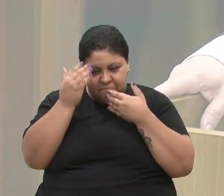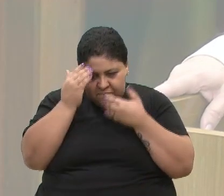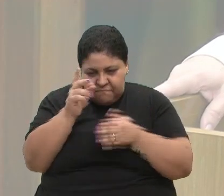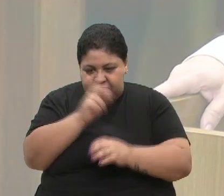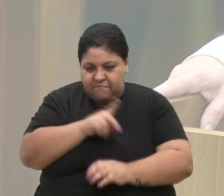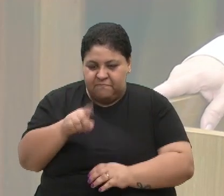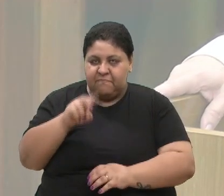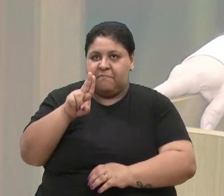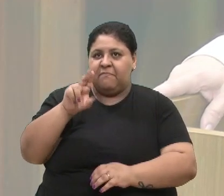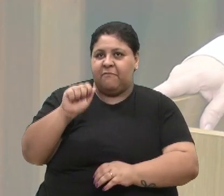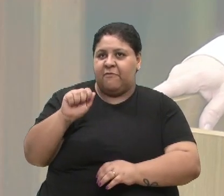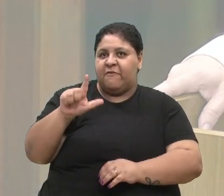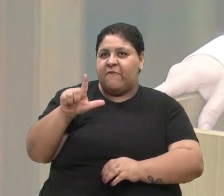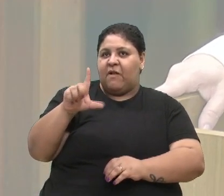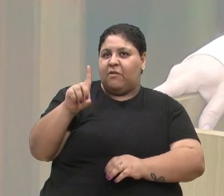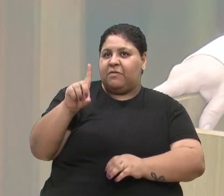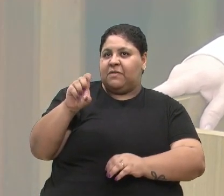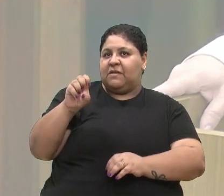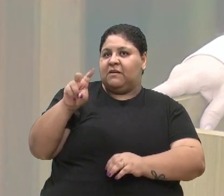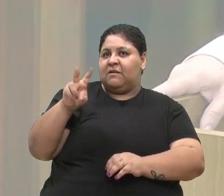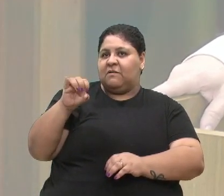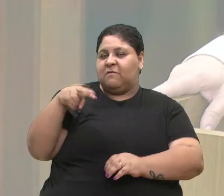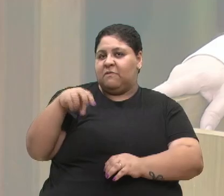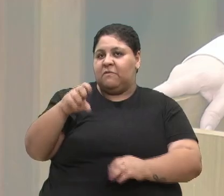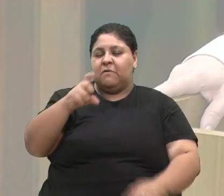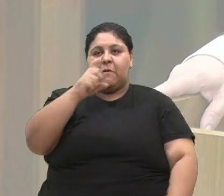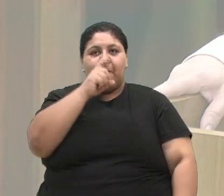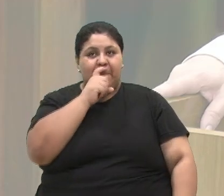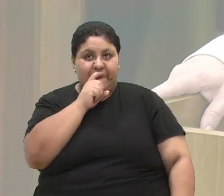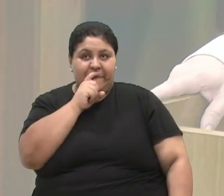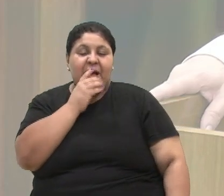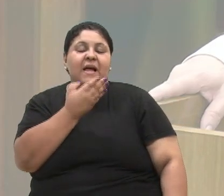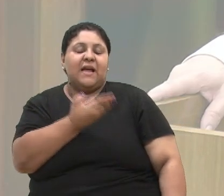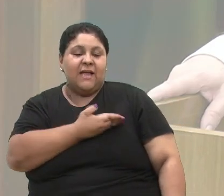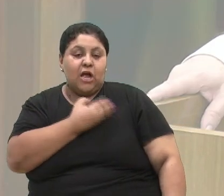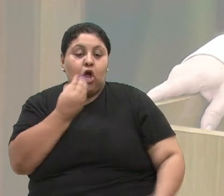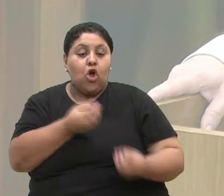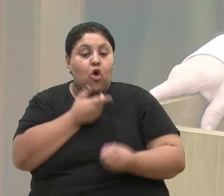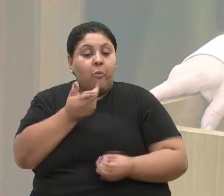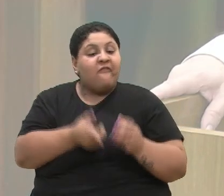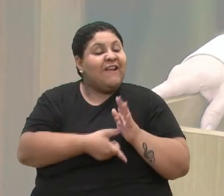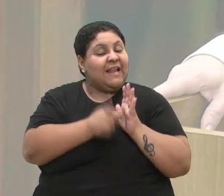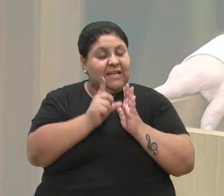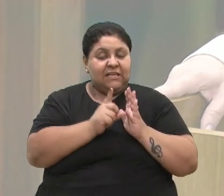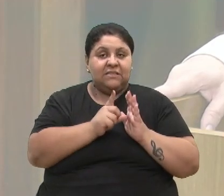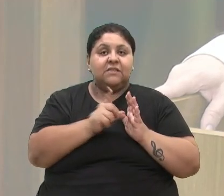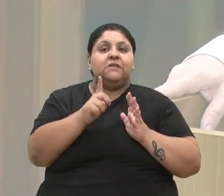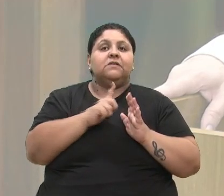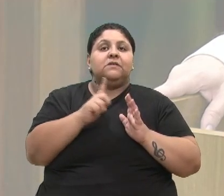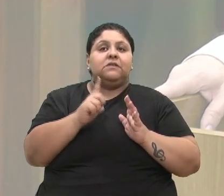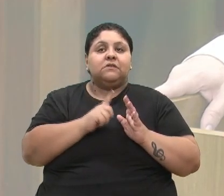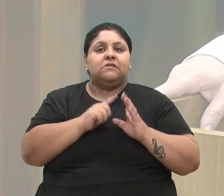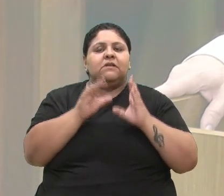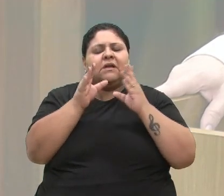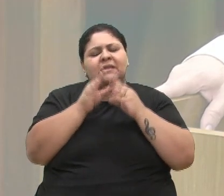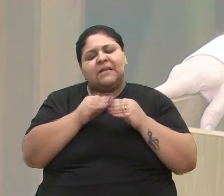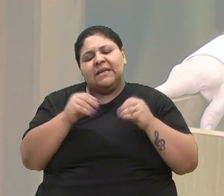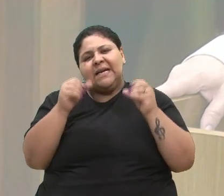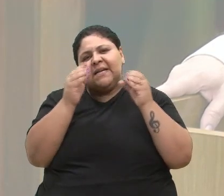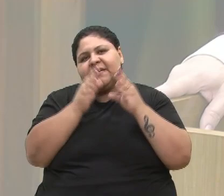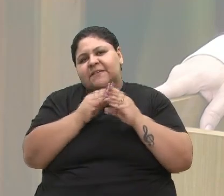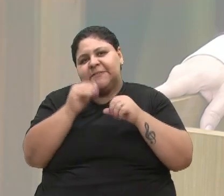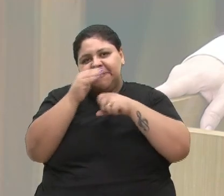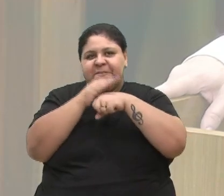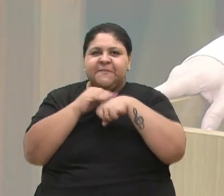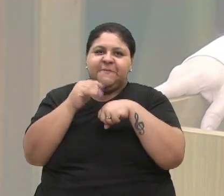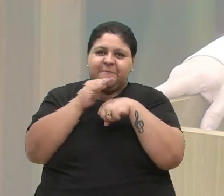professor Valdevino Novello, pai do amigo Luiz Felipe Novello. Como eu falei anteriormente, teve a delicadeza, o